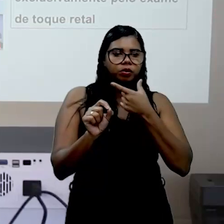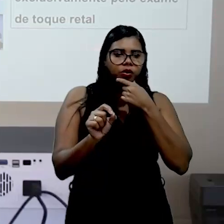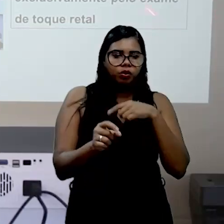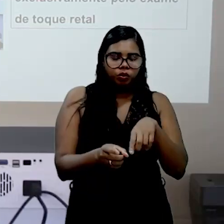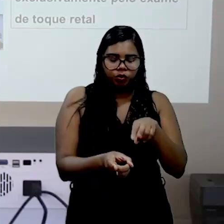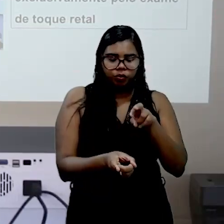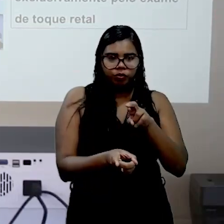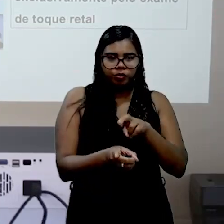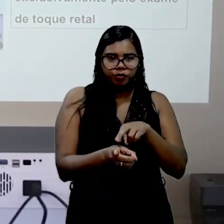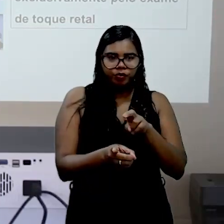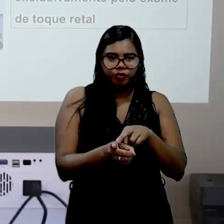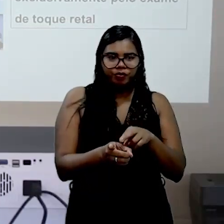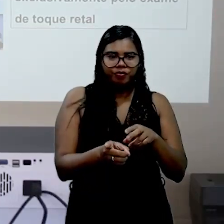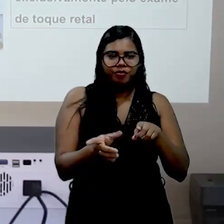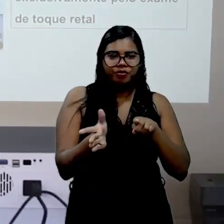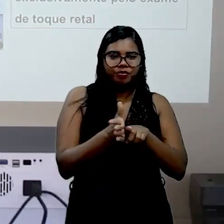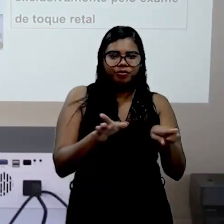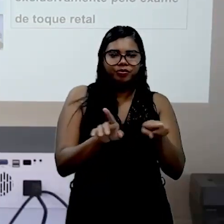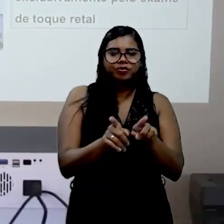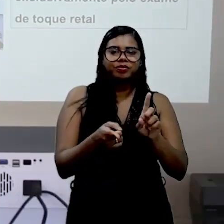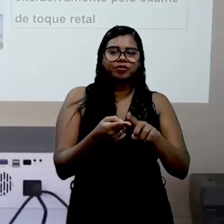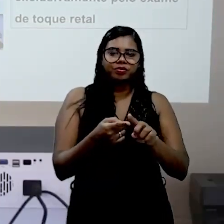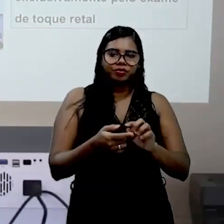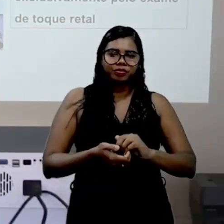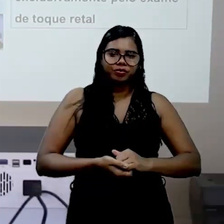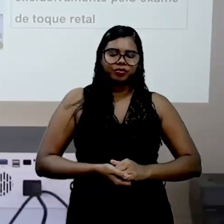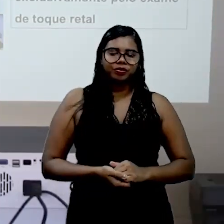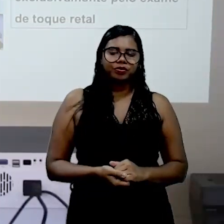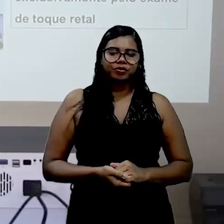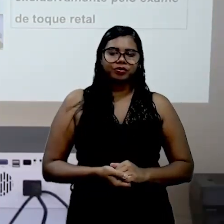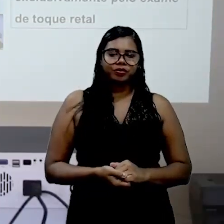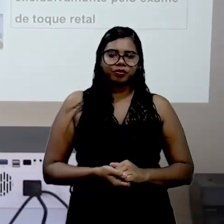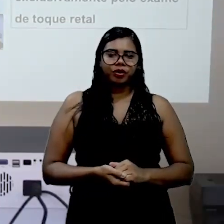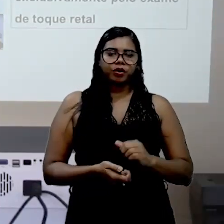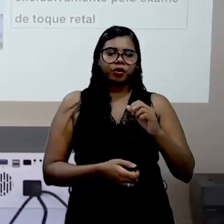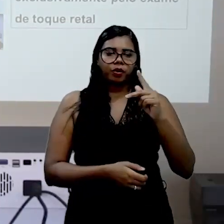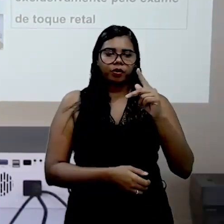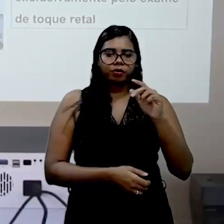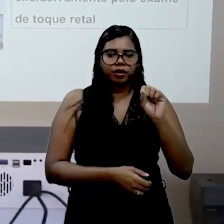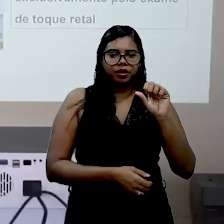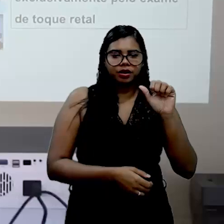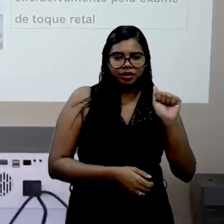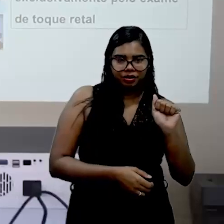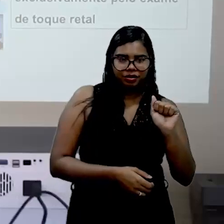diagnosticados exclusivamente pelo toque retal. Então, o PSA tem falha.